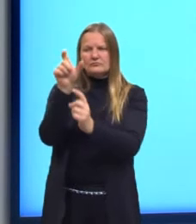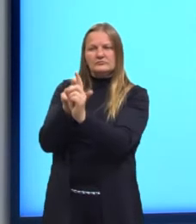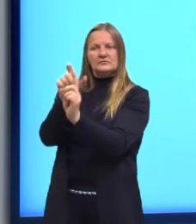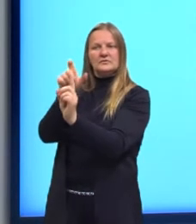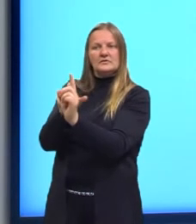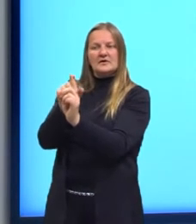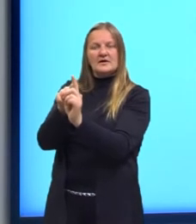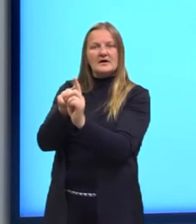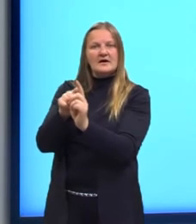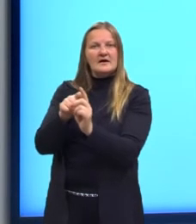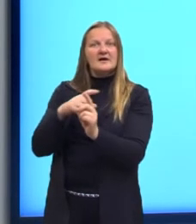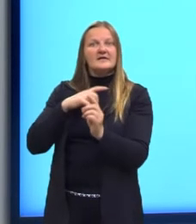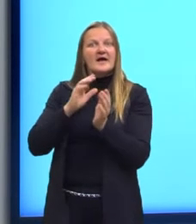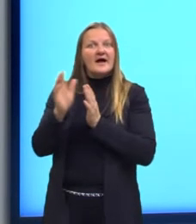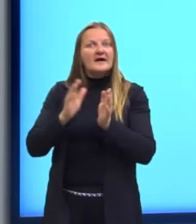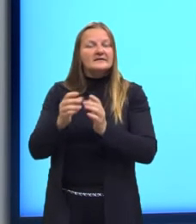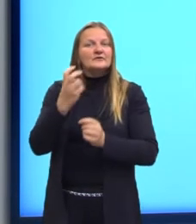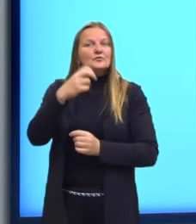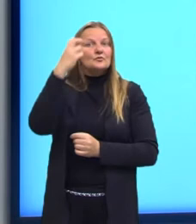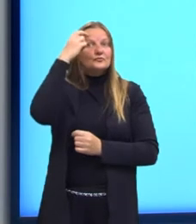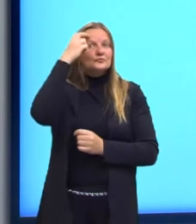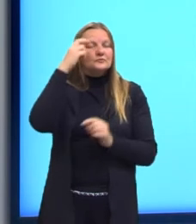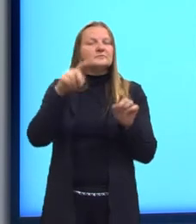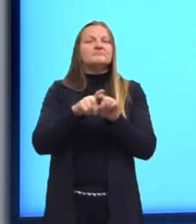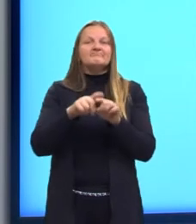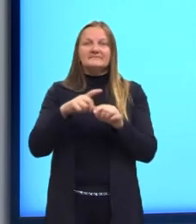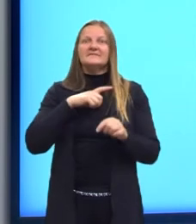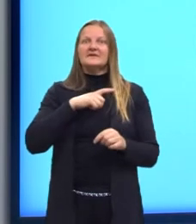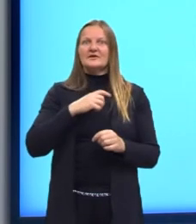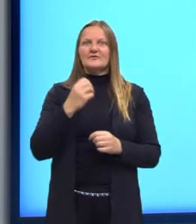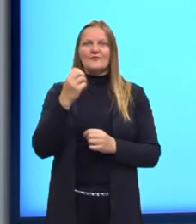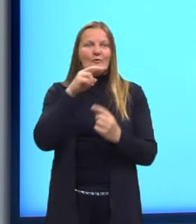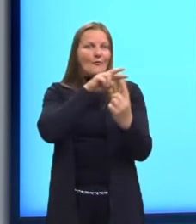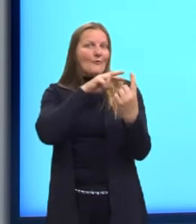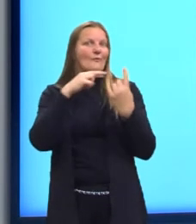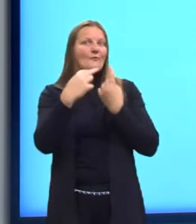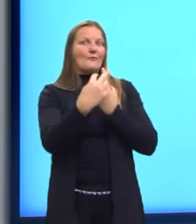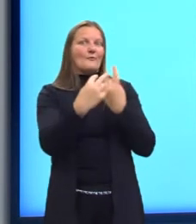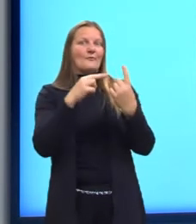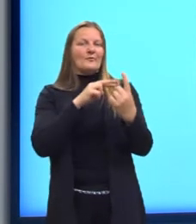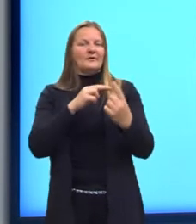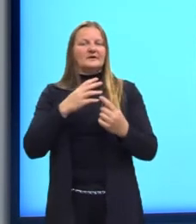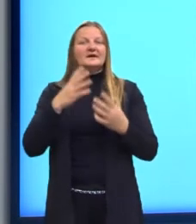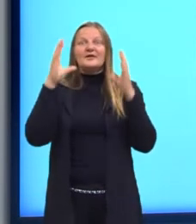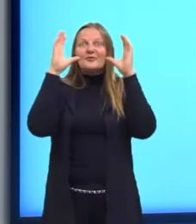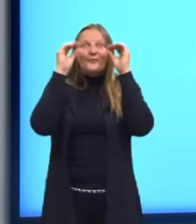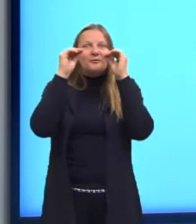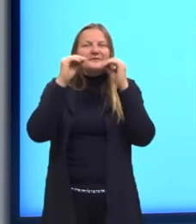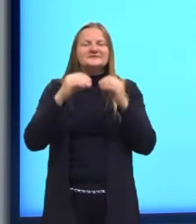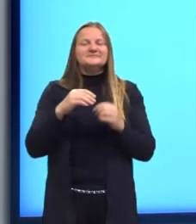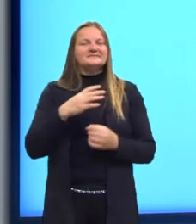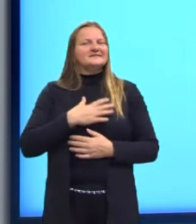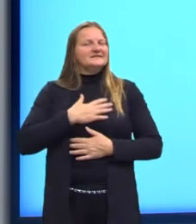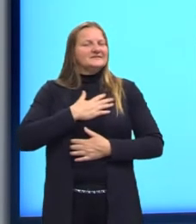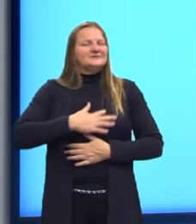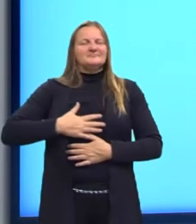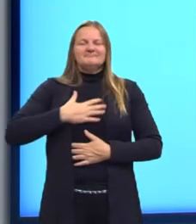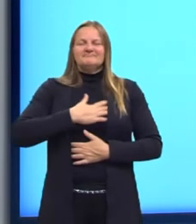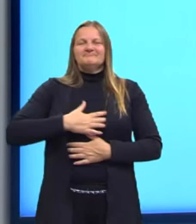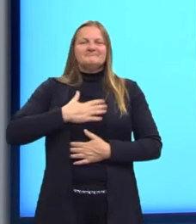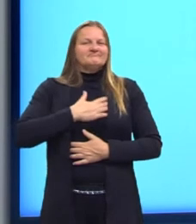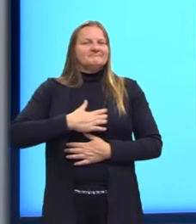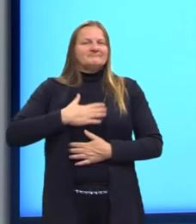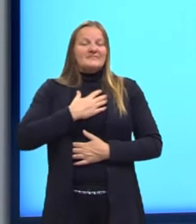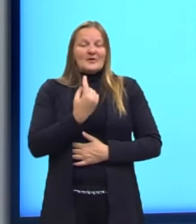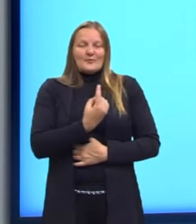além de ter acesso à cultura terá uma forma de entretenimento que o beneficiará tanto